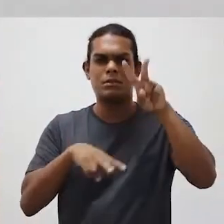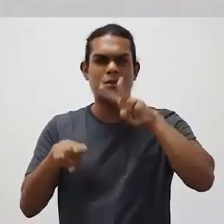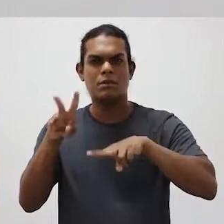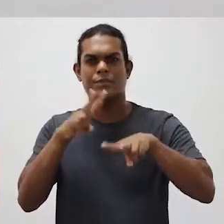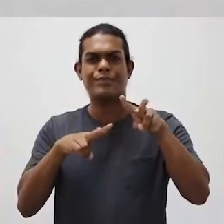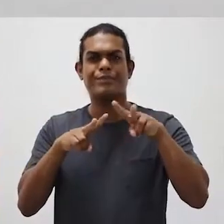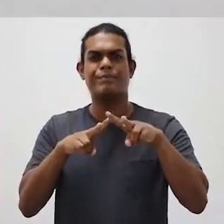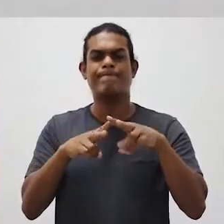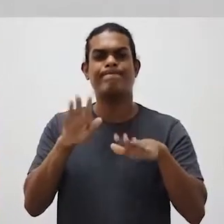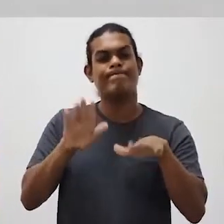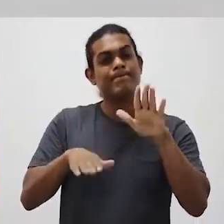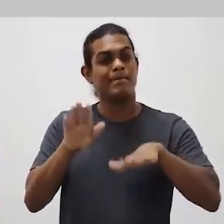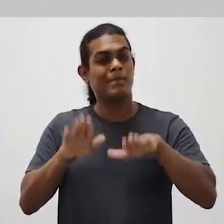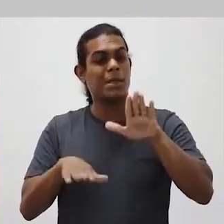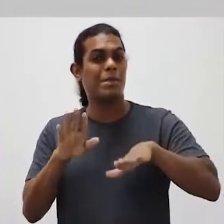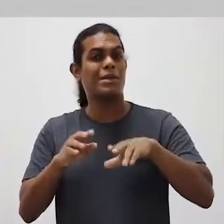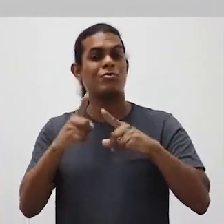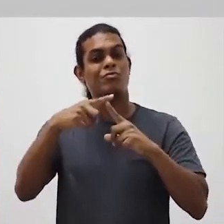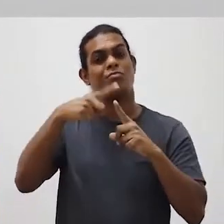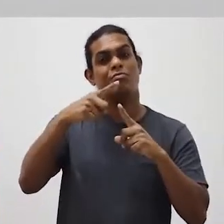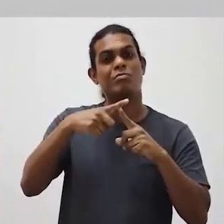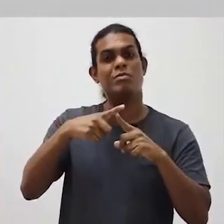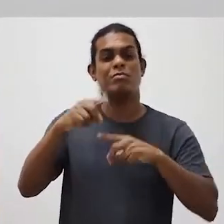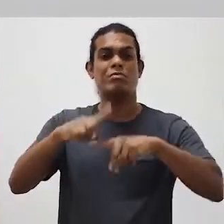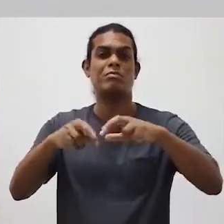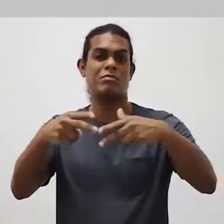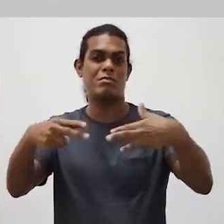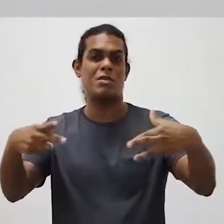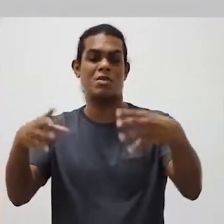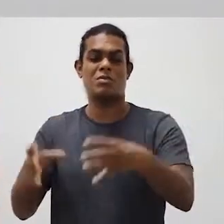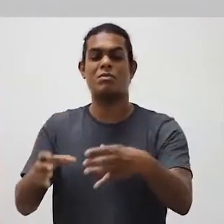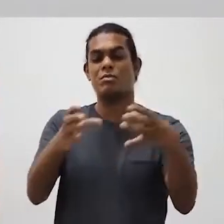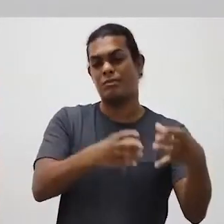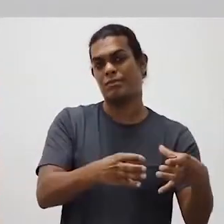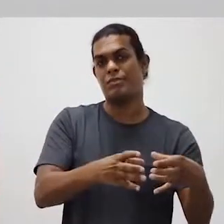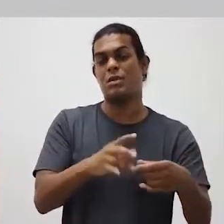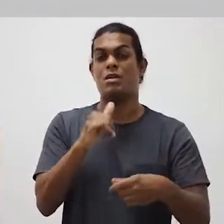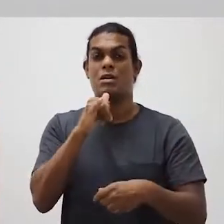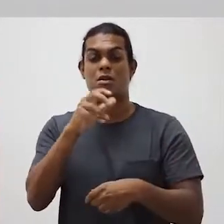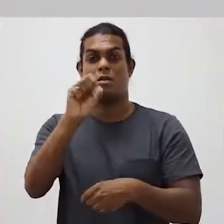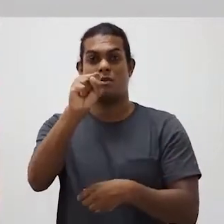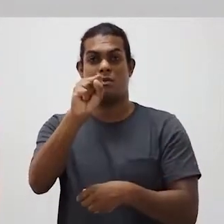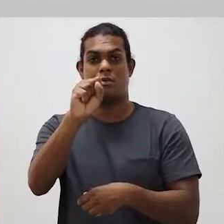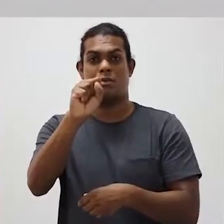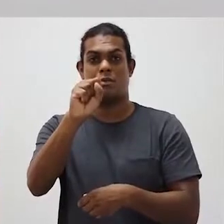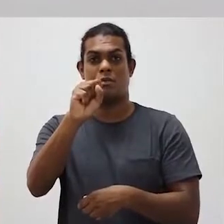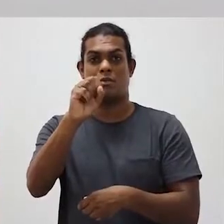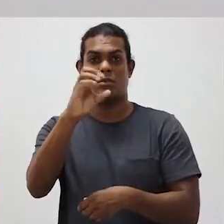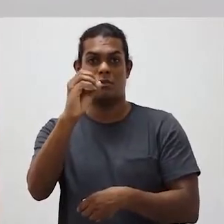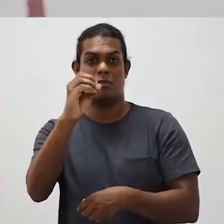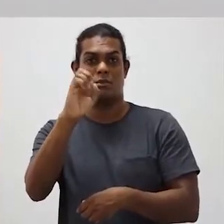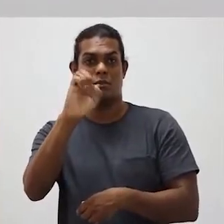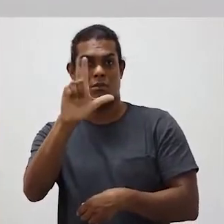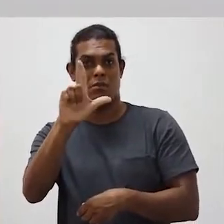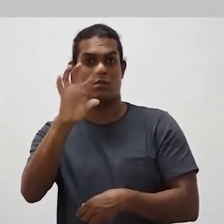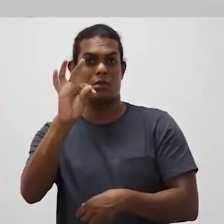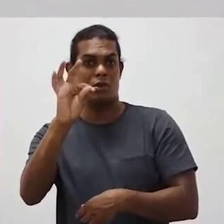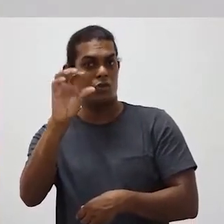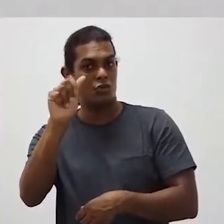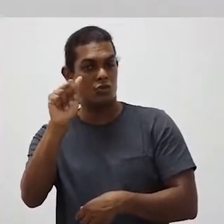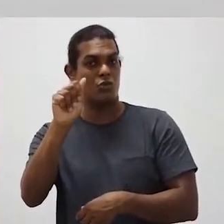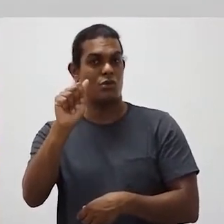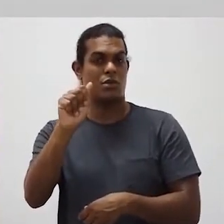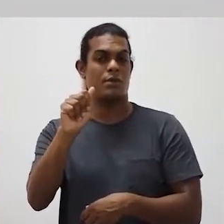da carga. Então, eu posso ter uma carga geral solta, muito utilizada através de